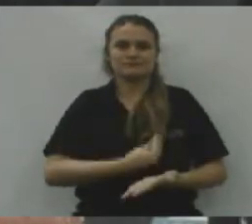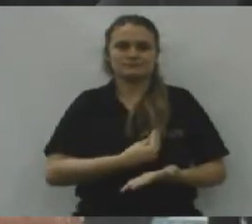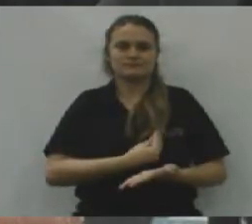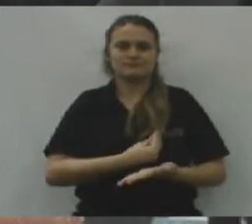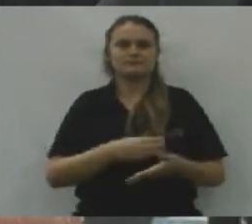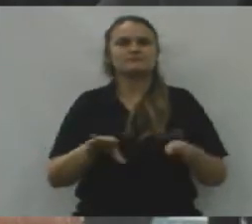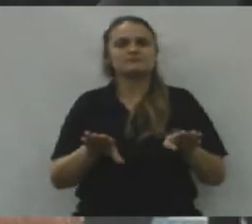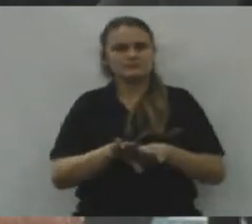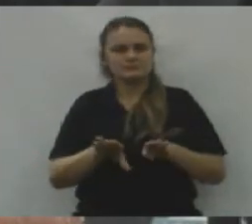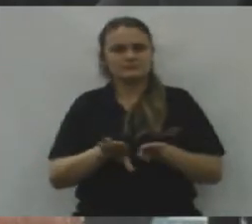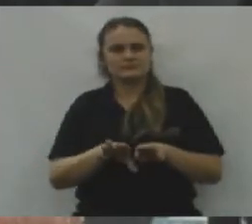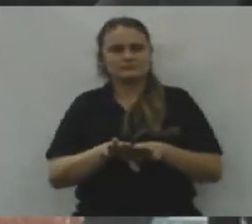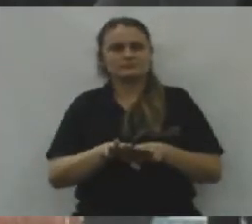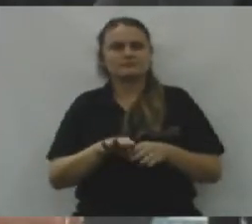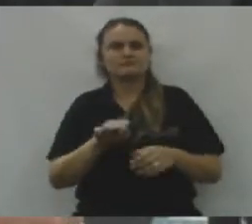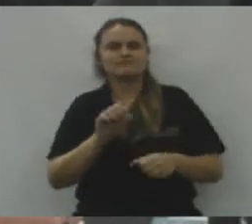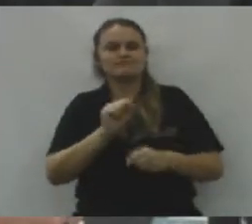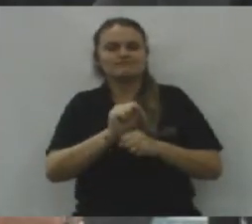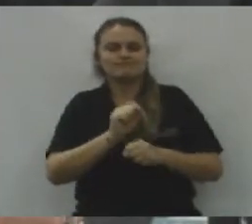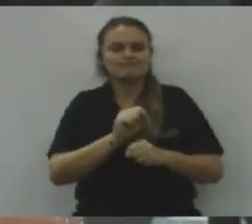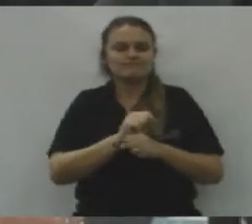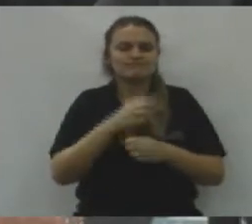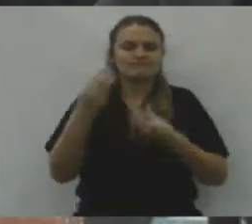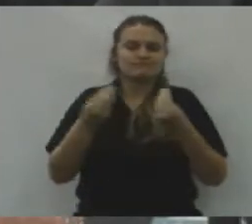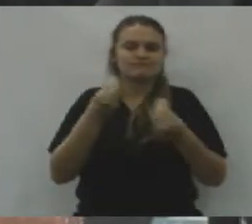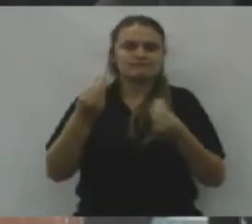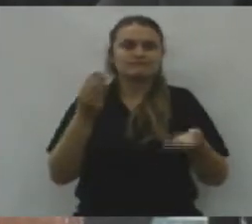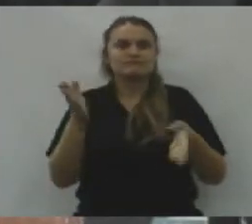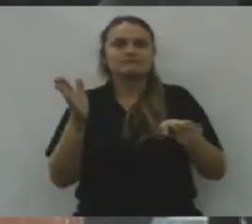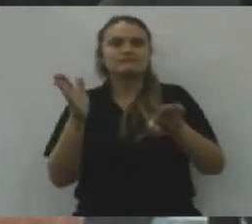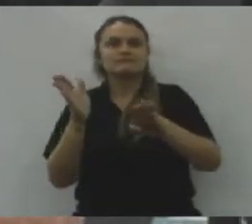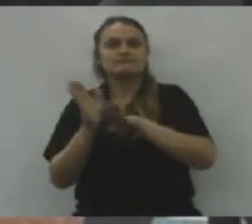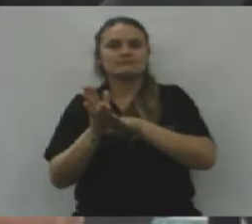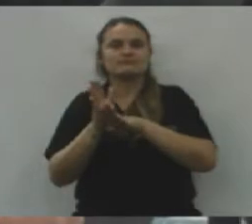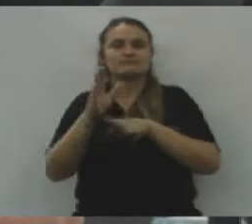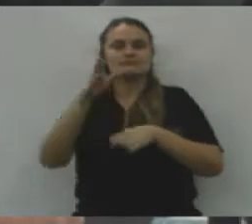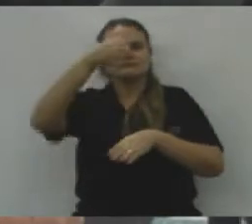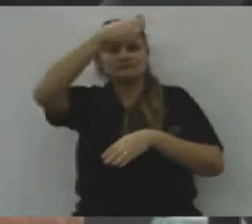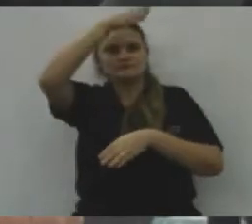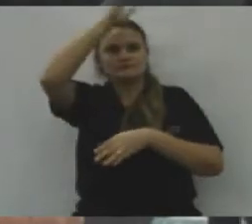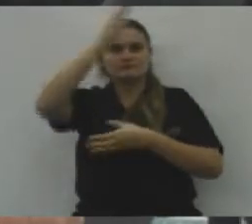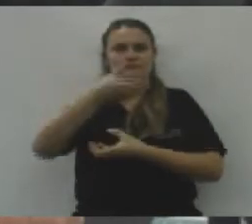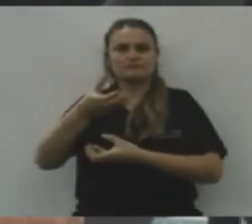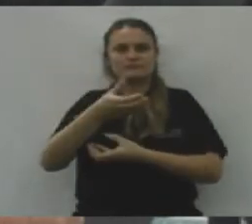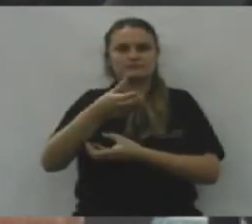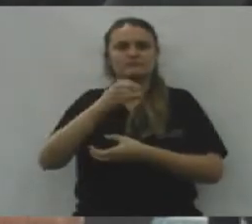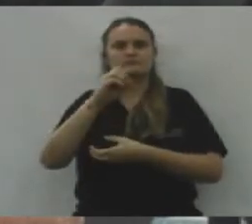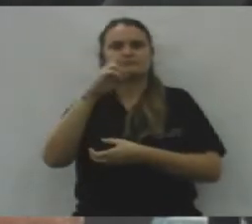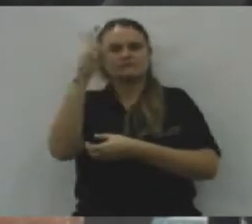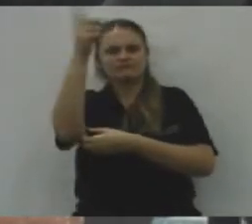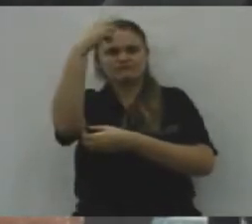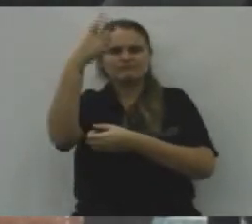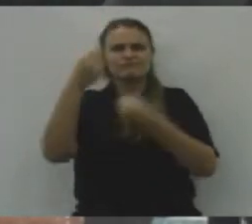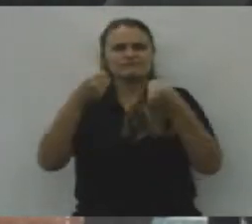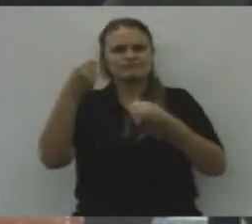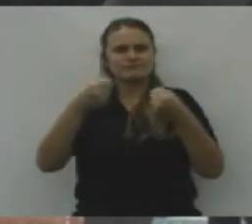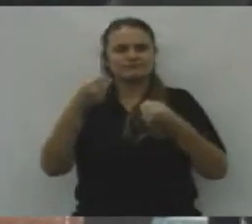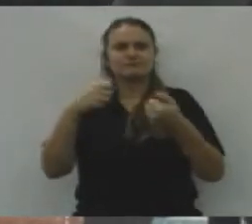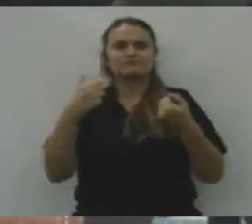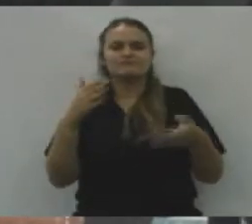até que chegue o socorro, o bombeiro, é muito viável que as pessoas, todas elas,